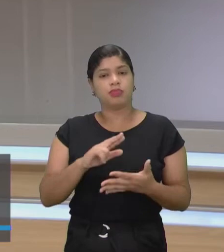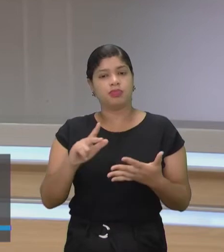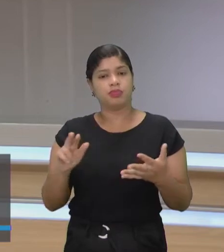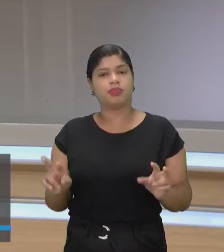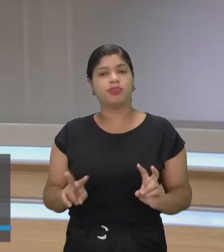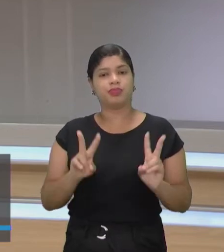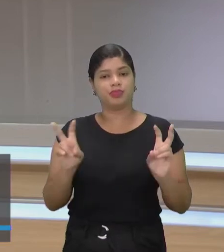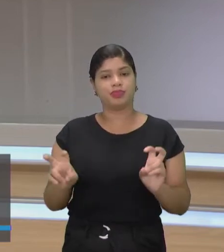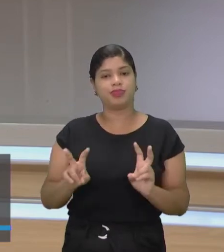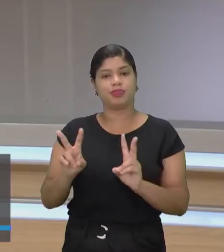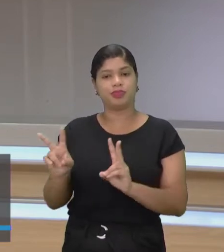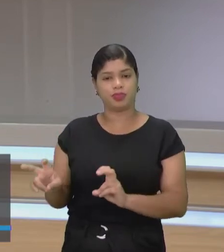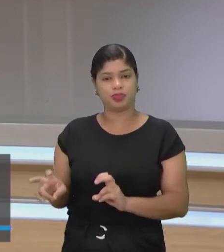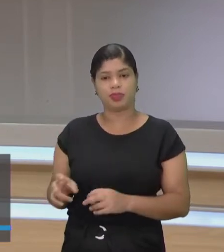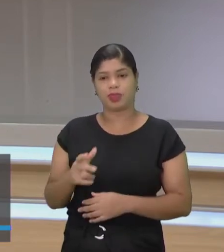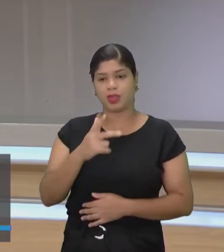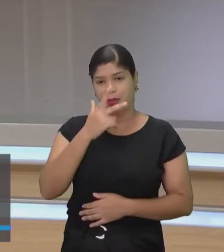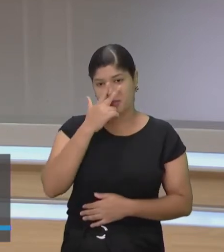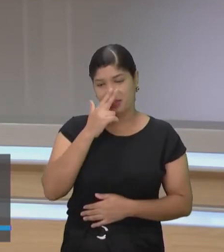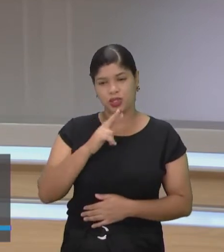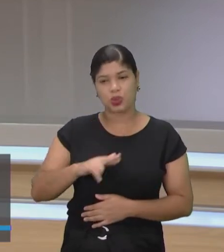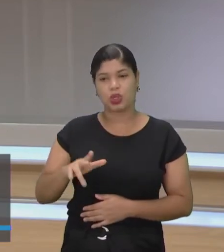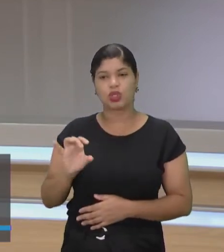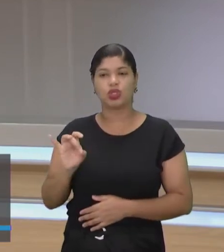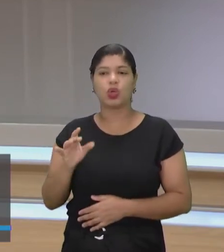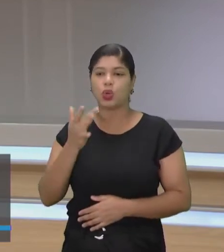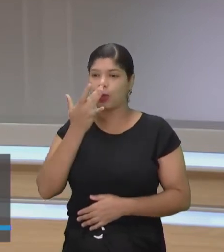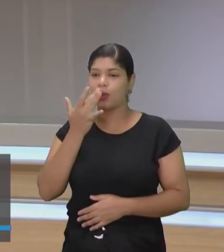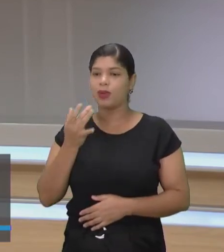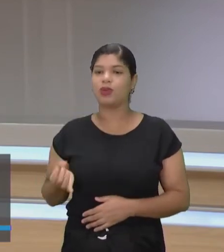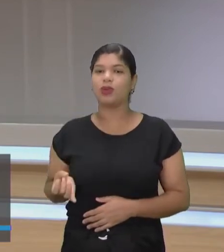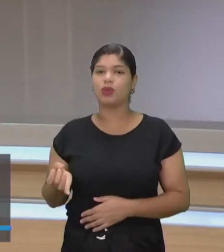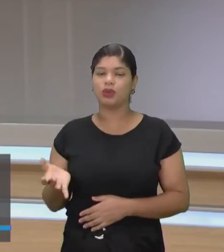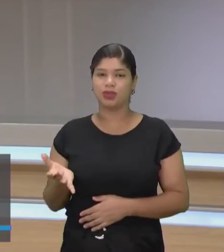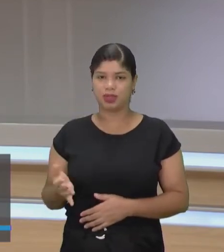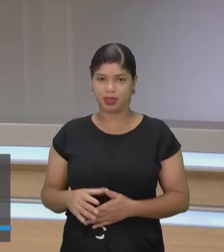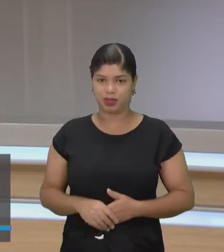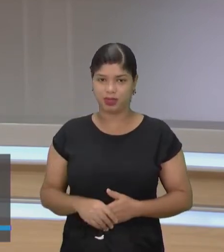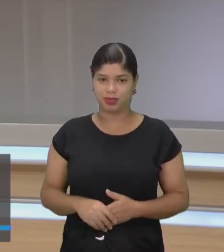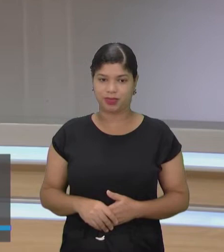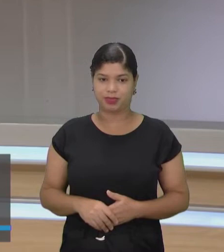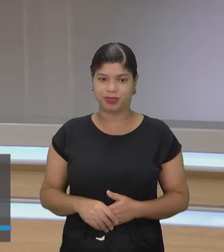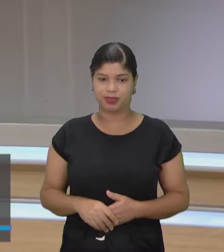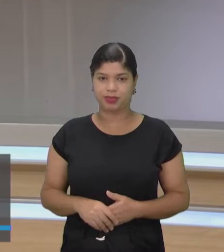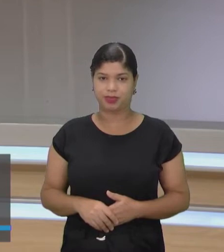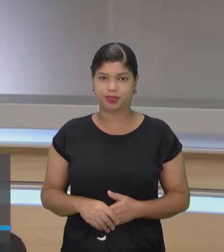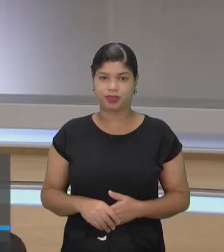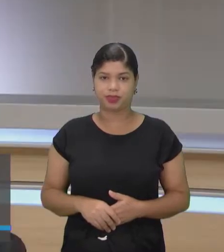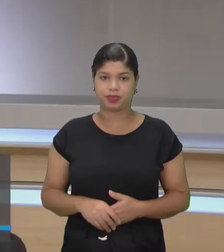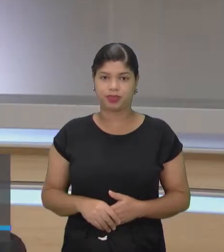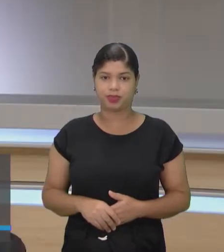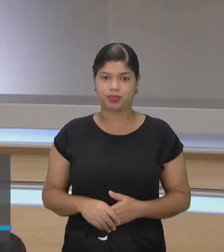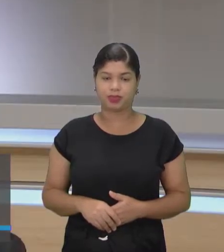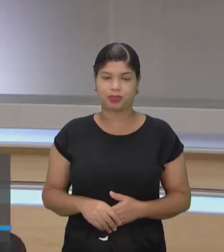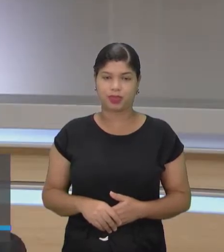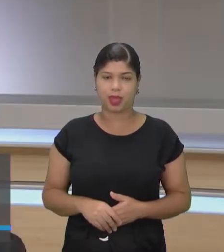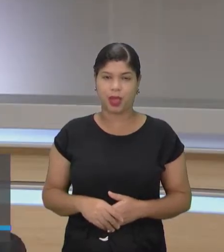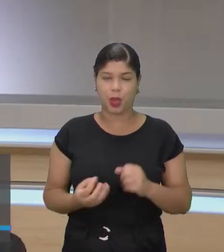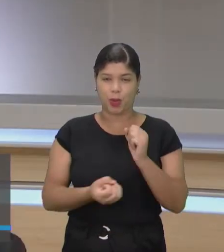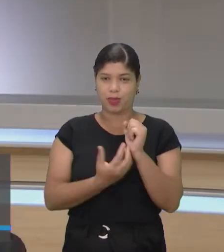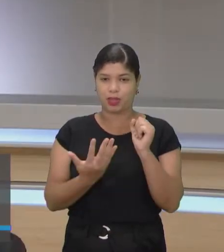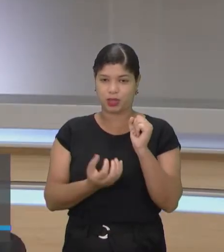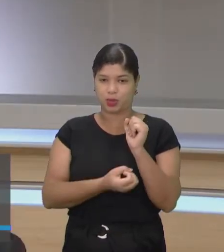questões que fogem um pouco de ser só o lixo, mas também a questão que está por trás de toda a taxa. Eu vou até dar um